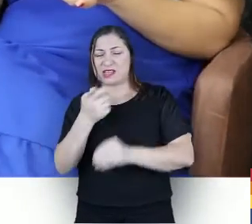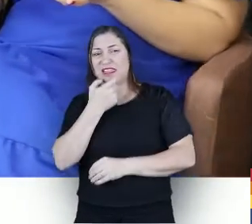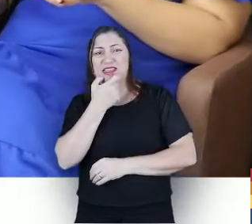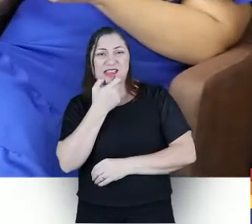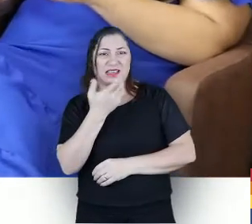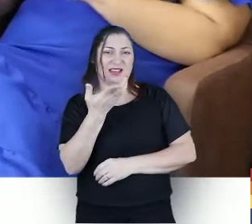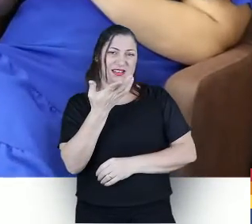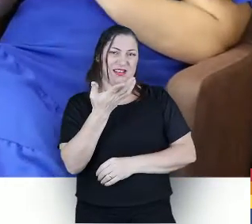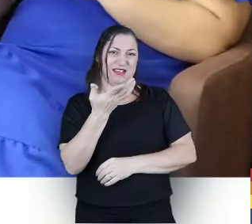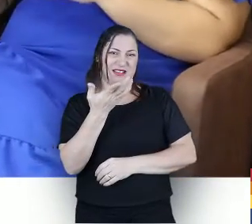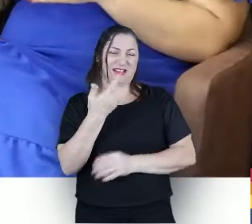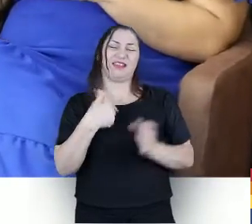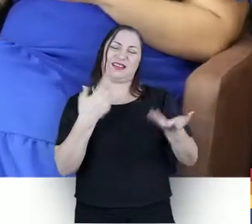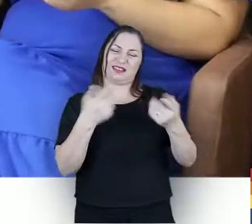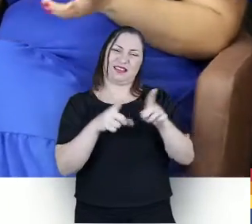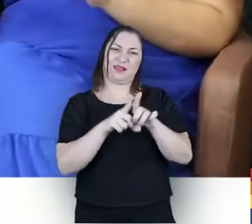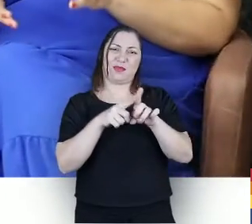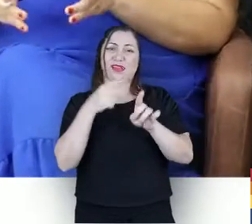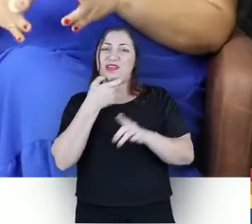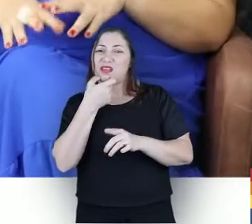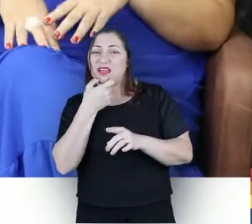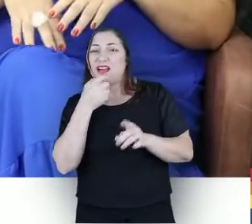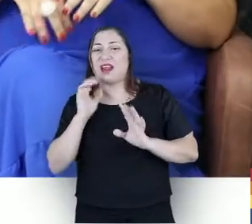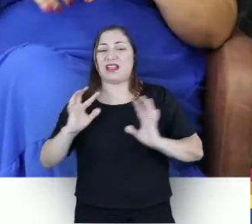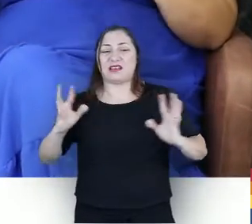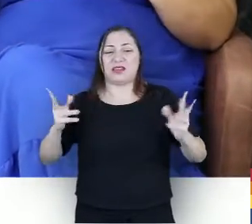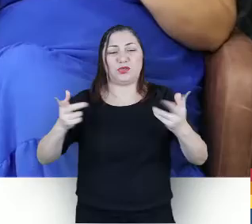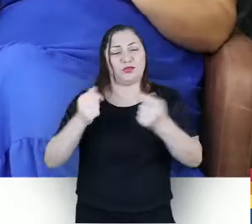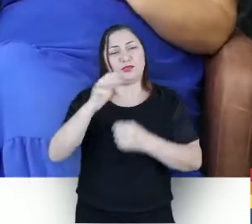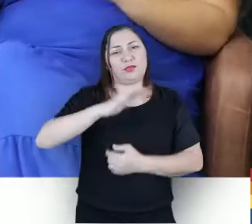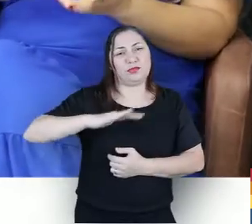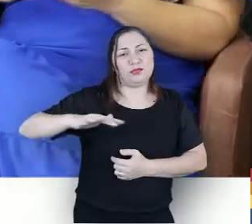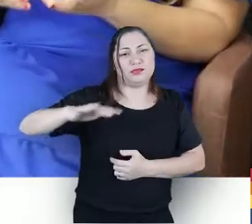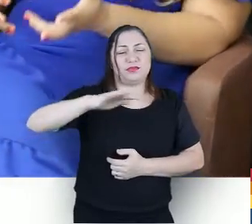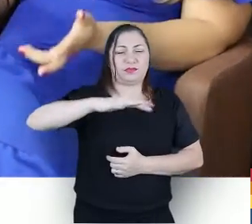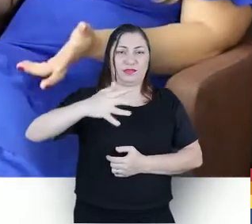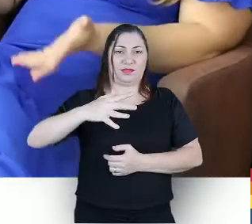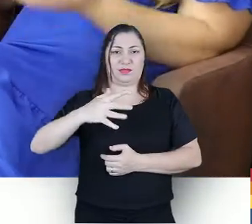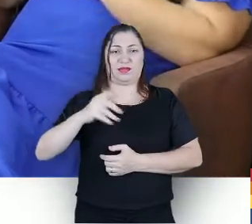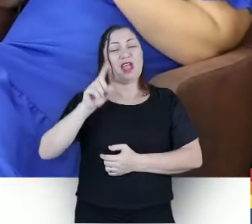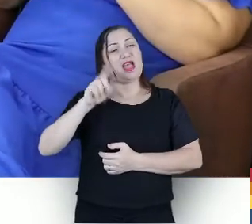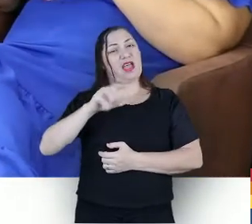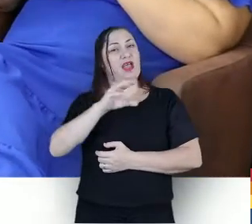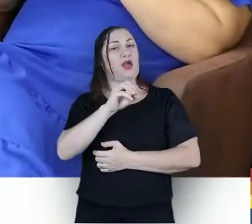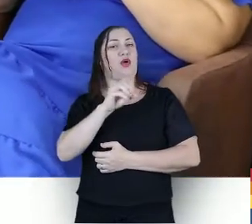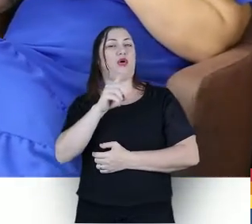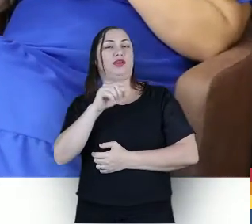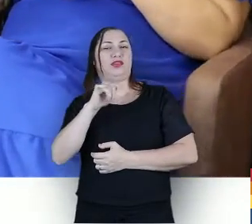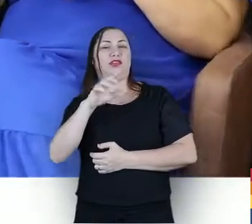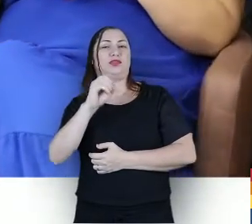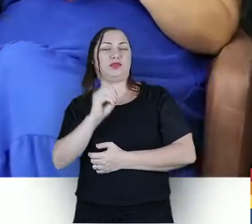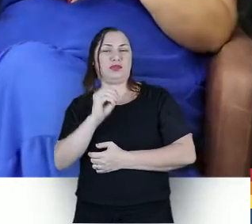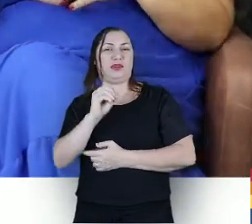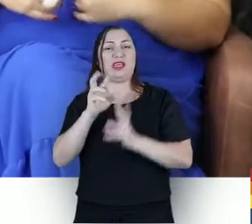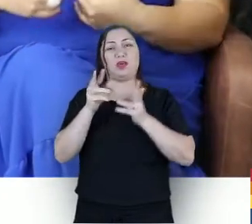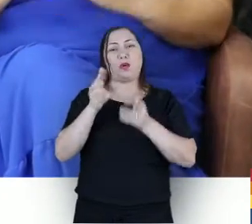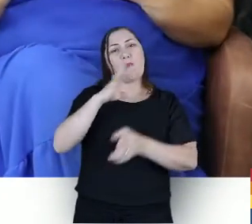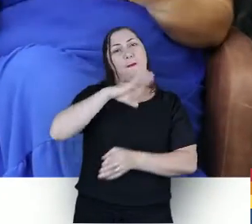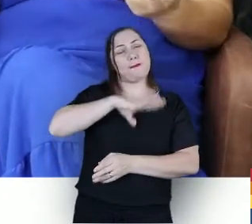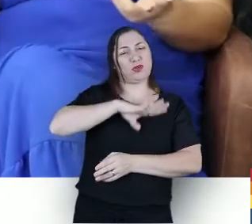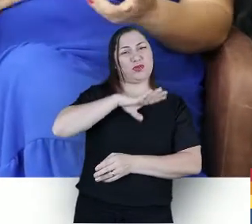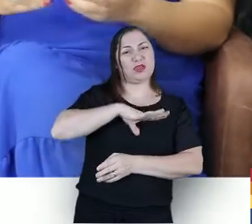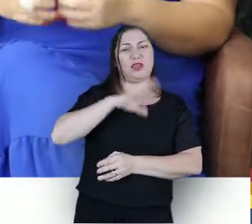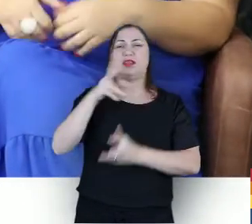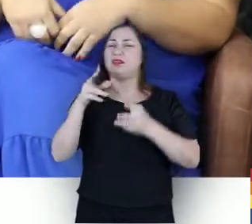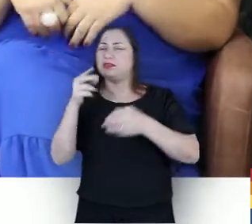dialogando com a matemática, dialogando com a química, dialogando com a física. E aí eu vou puxar para a língua inglesa, né? Porque